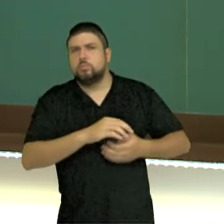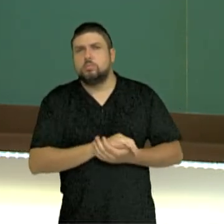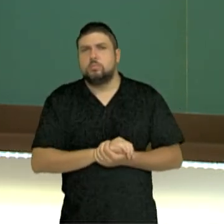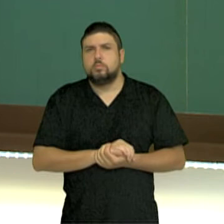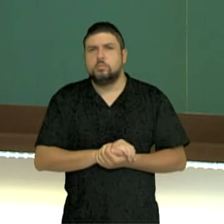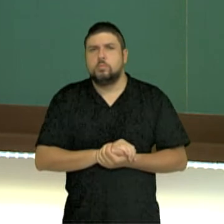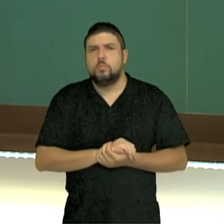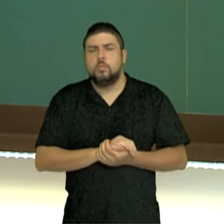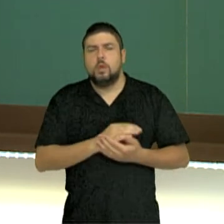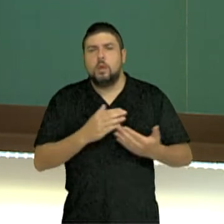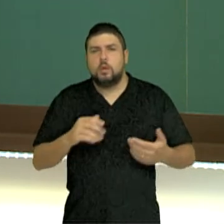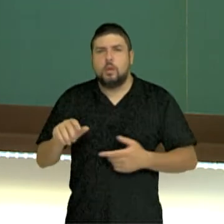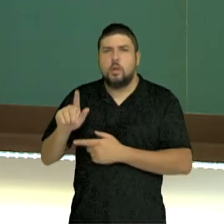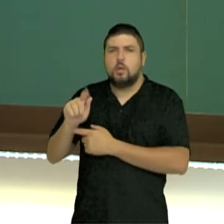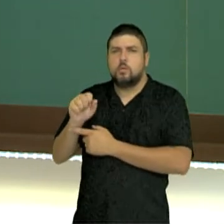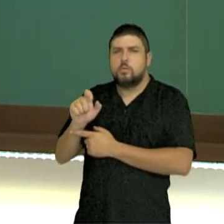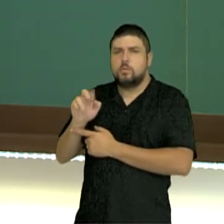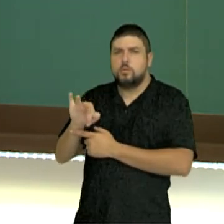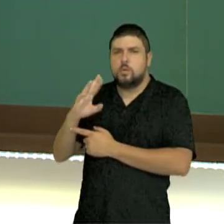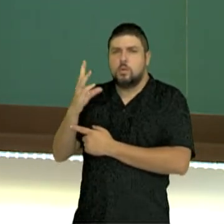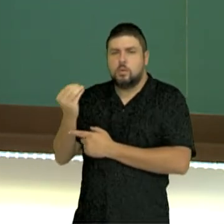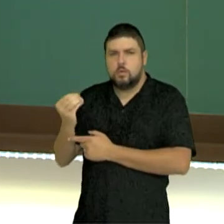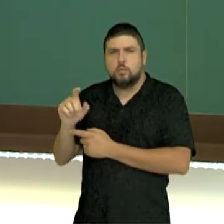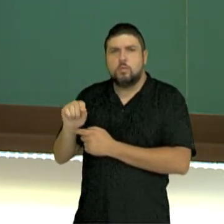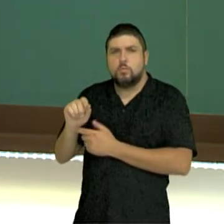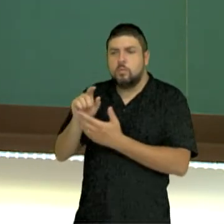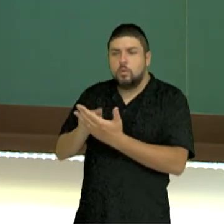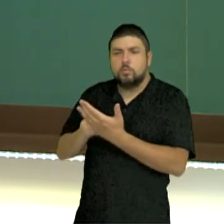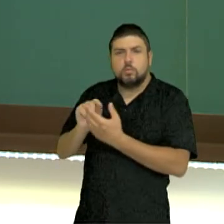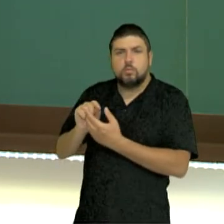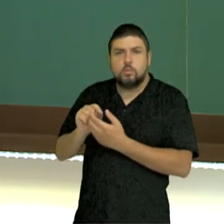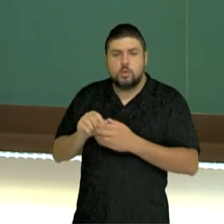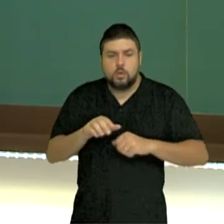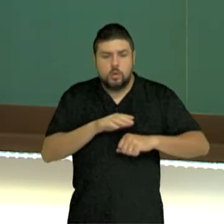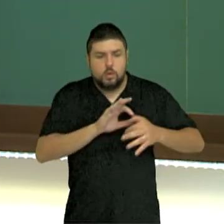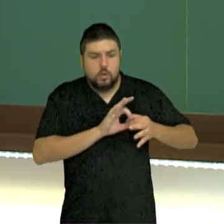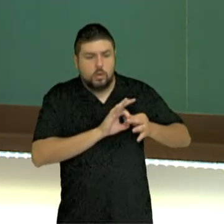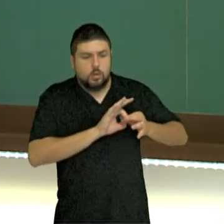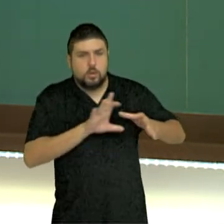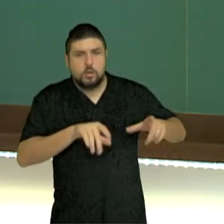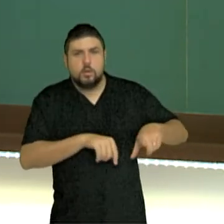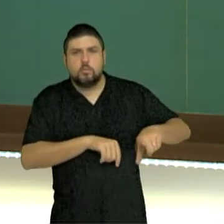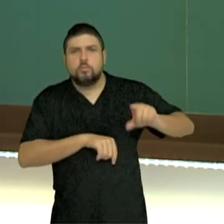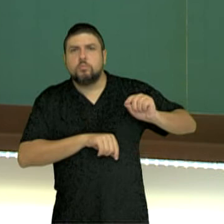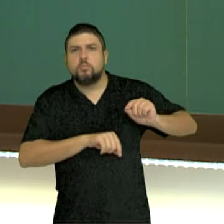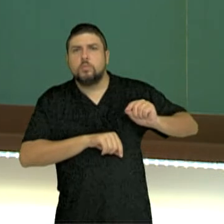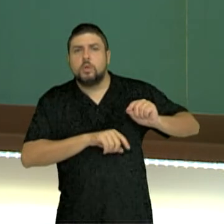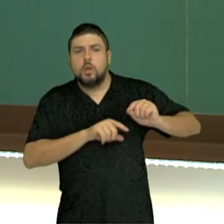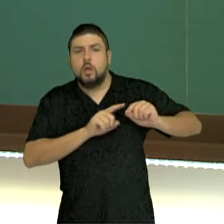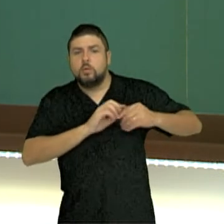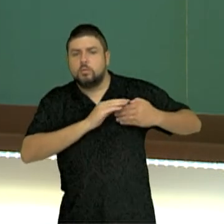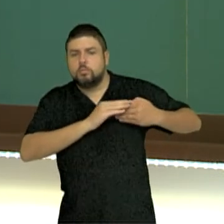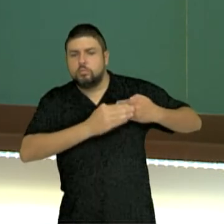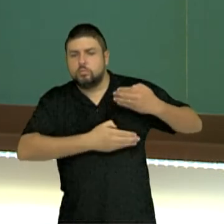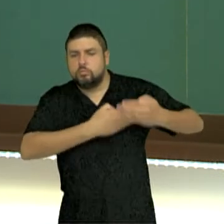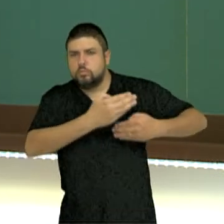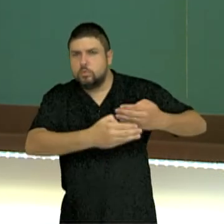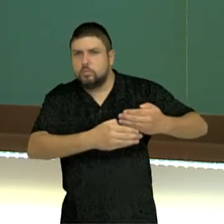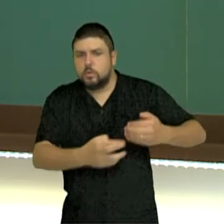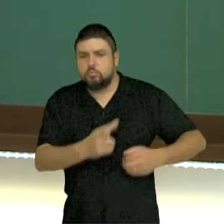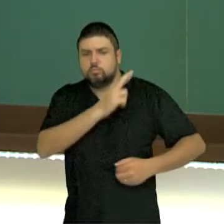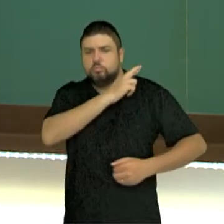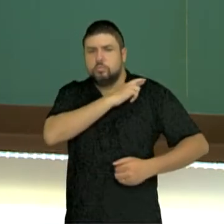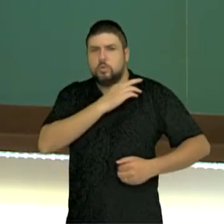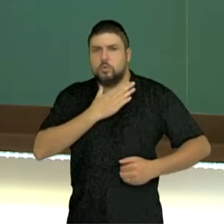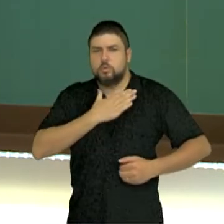é justamente a noção de que no livre-arbítrio eu escolho e arco com as consequências das minhas próprias